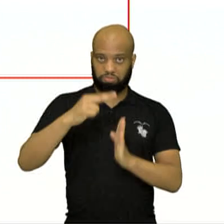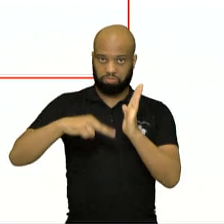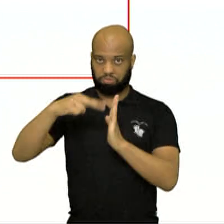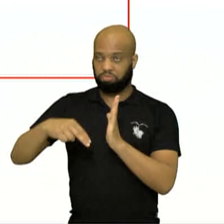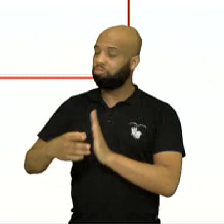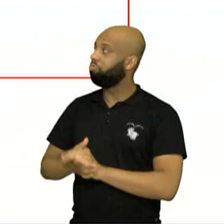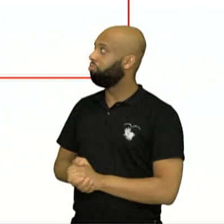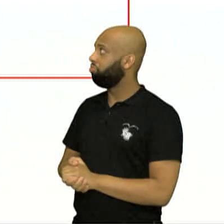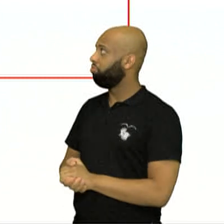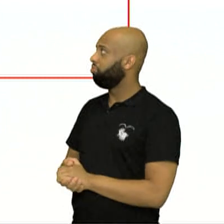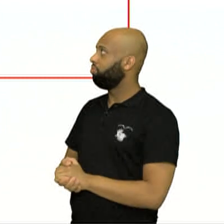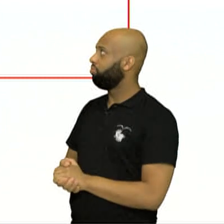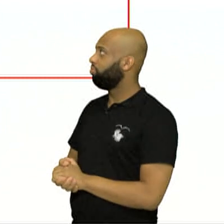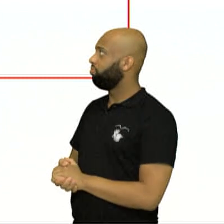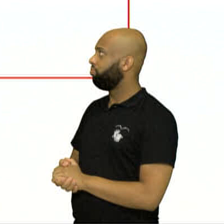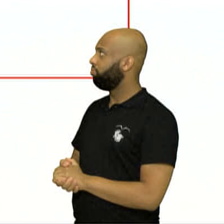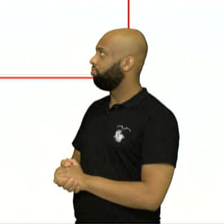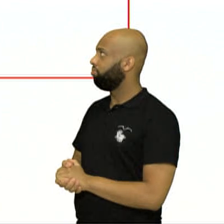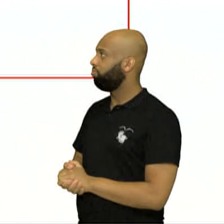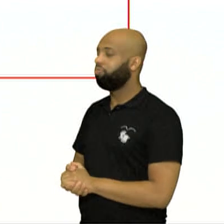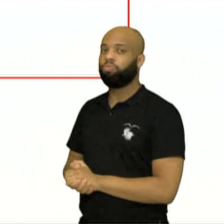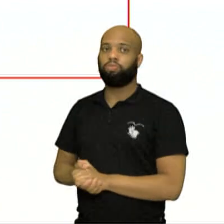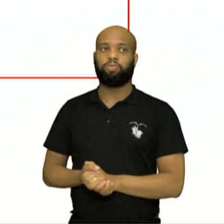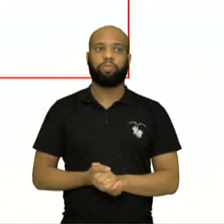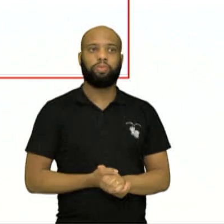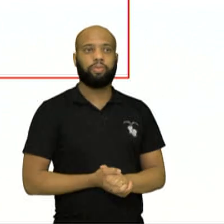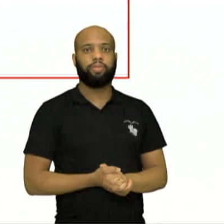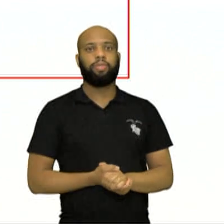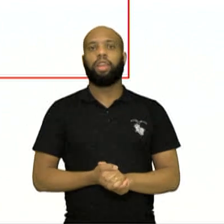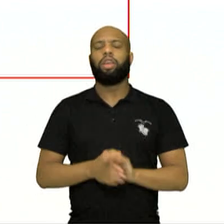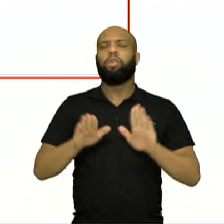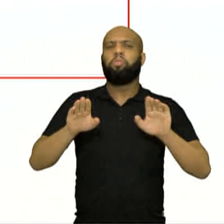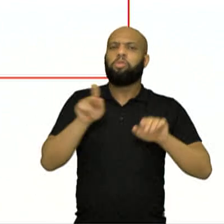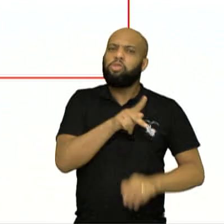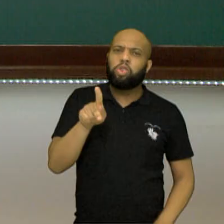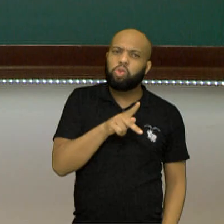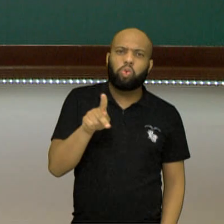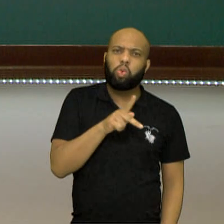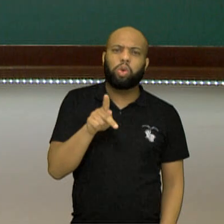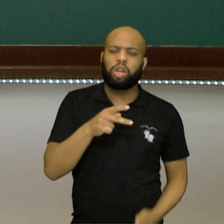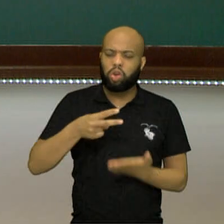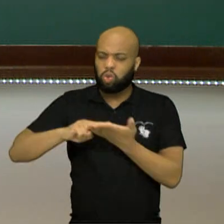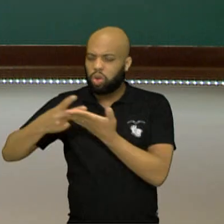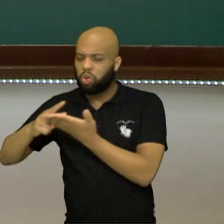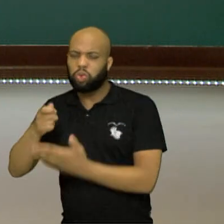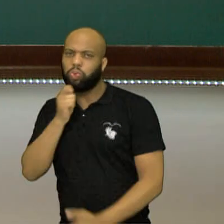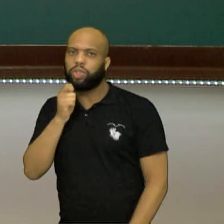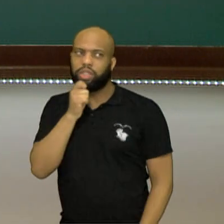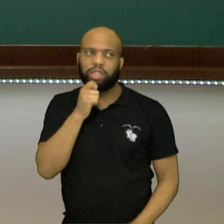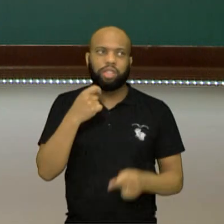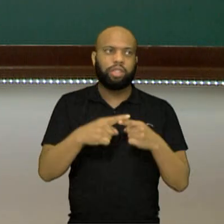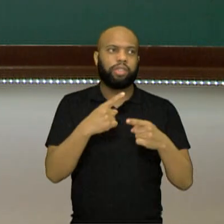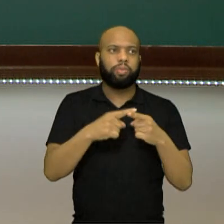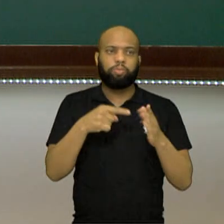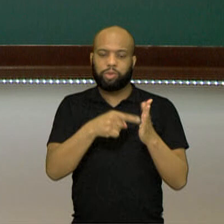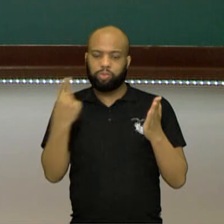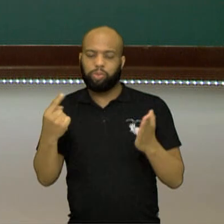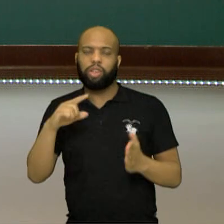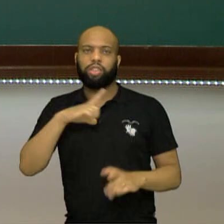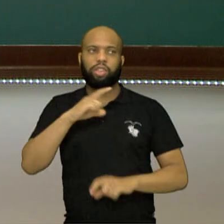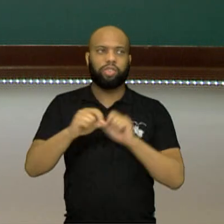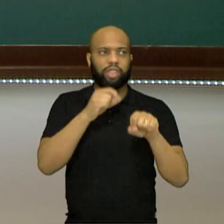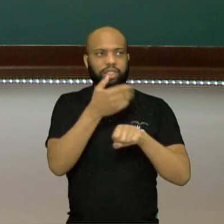my brother. Ah, professora, você leu tudo e ainda não traduziu para a gente de parte em parte. É porque primeiro a gente tem